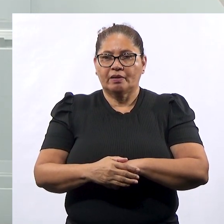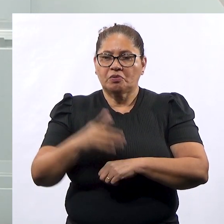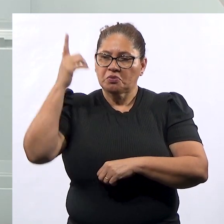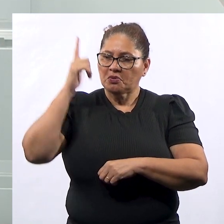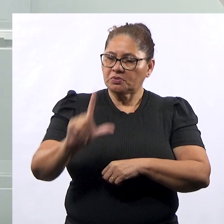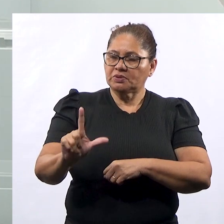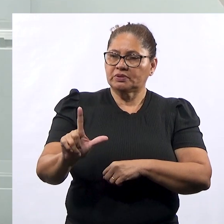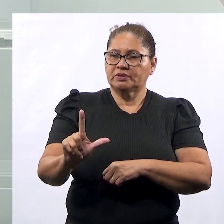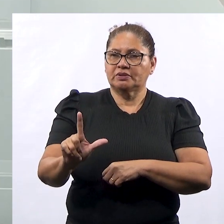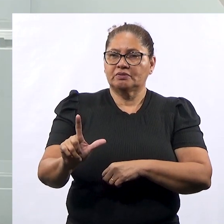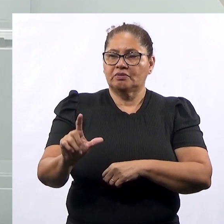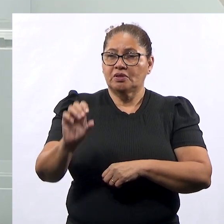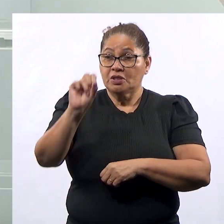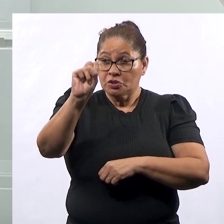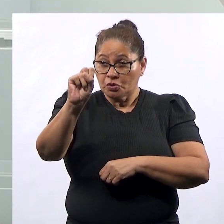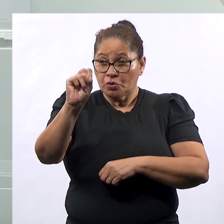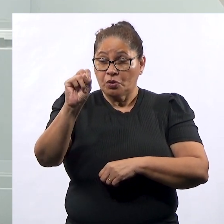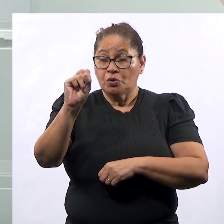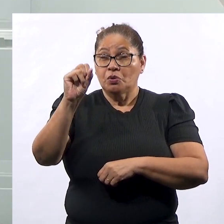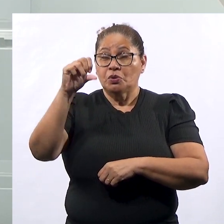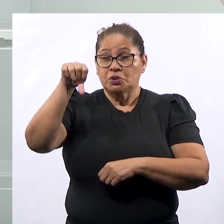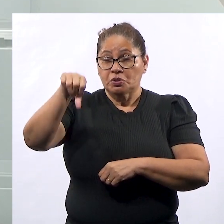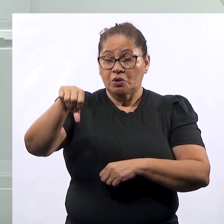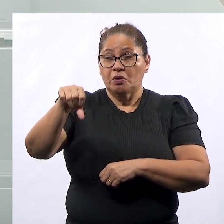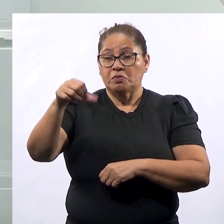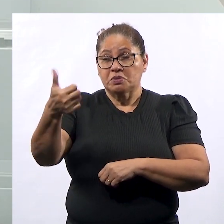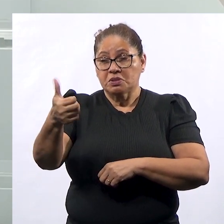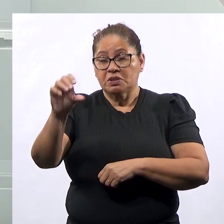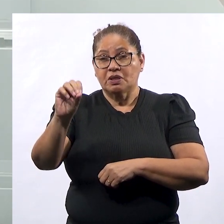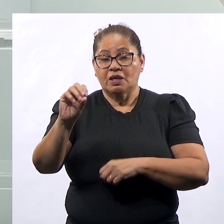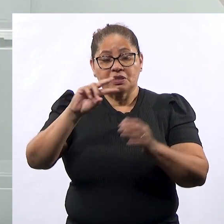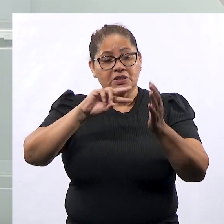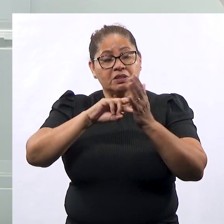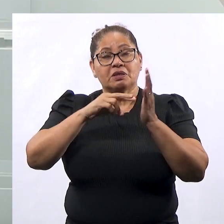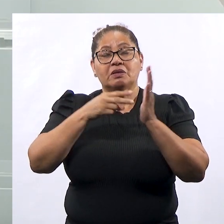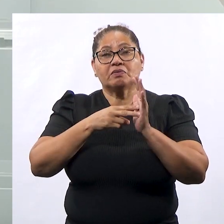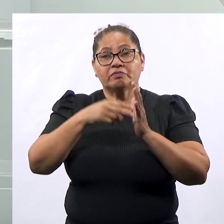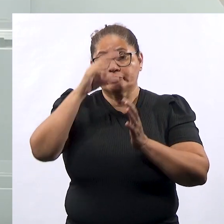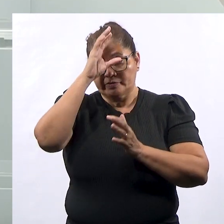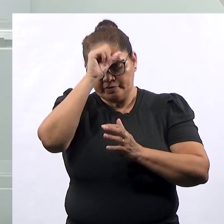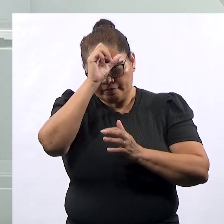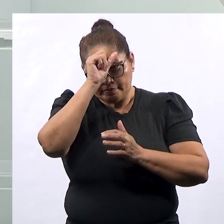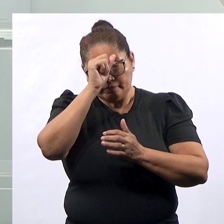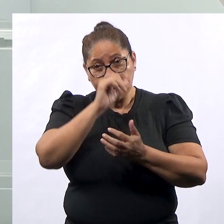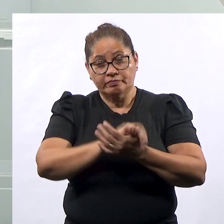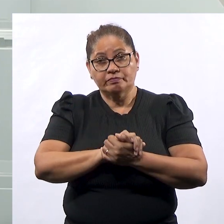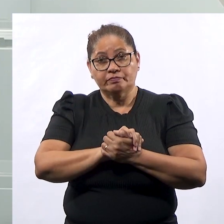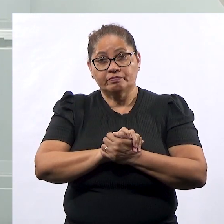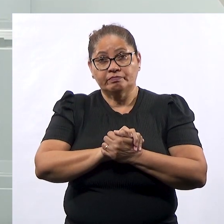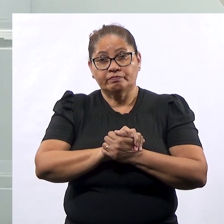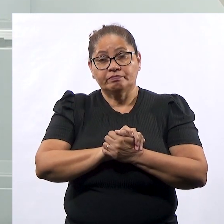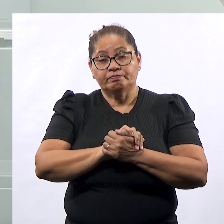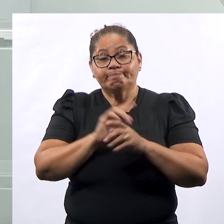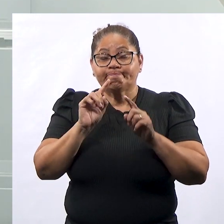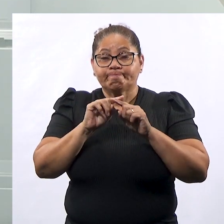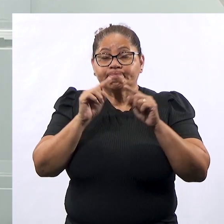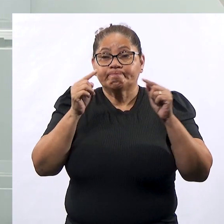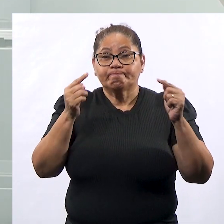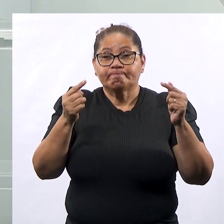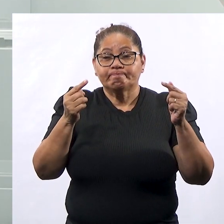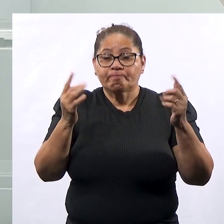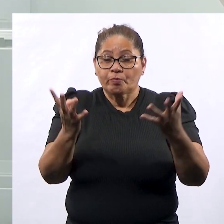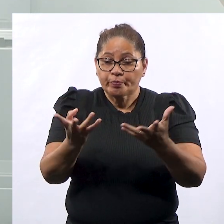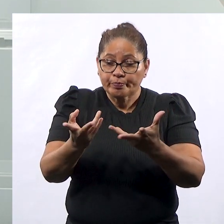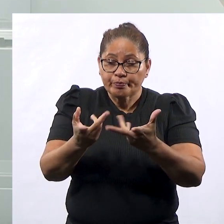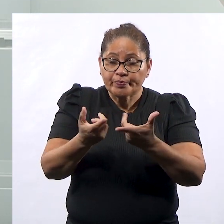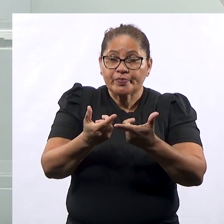aprovado. Será que esse 8, esse 9, esse 10 realmente significa que aprendeu? Então,